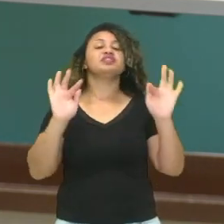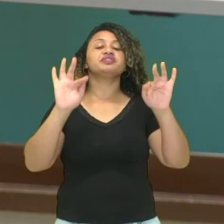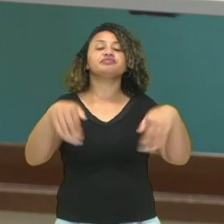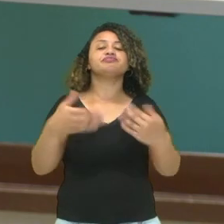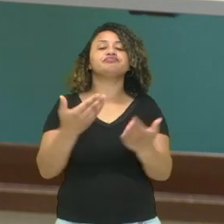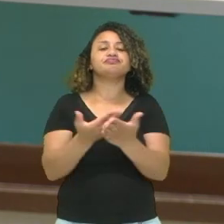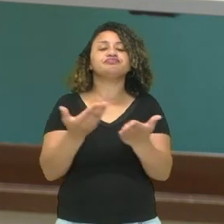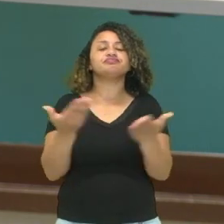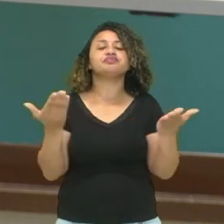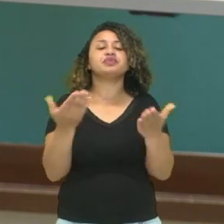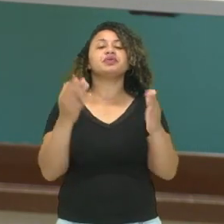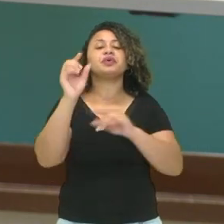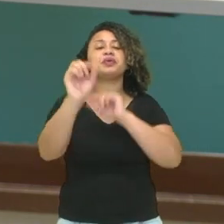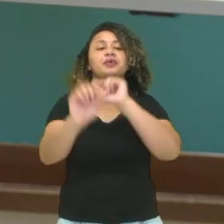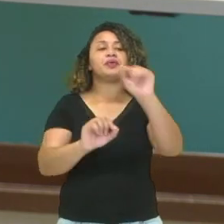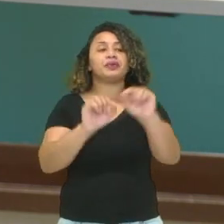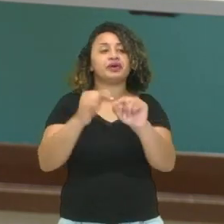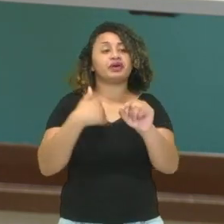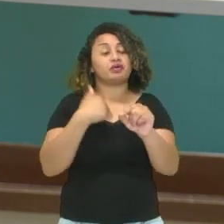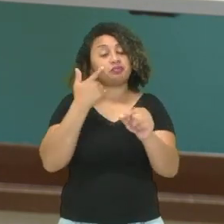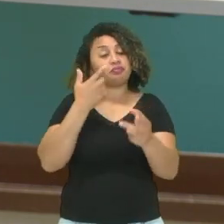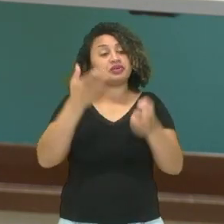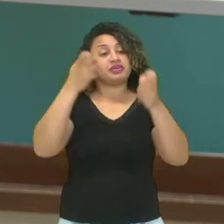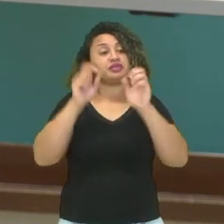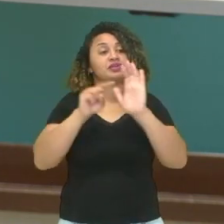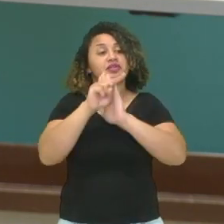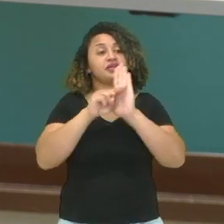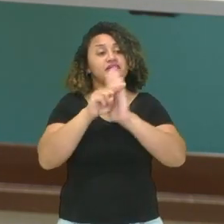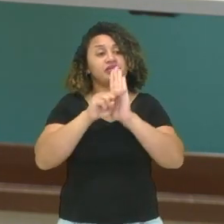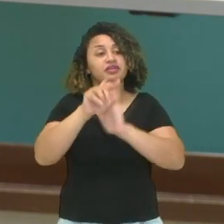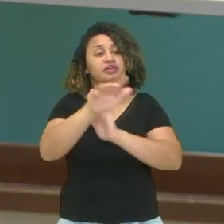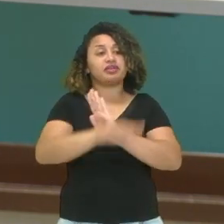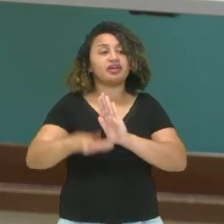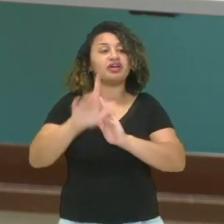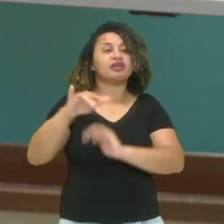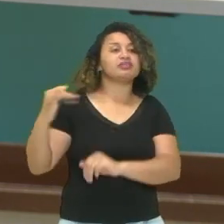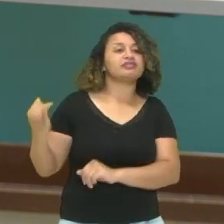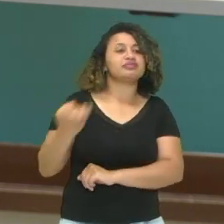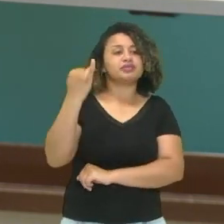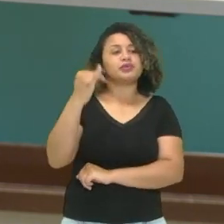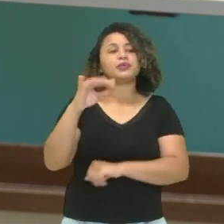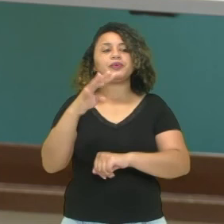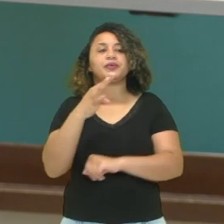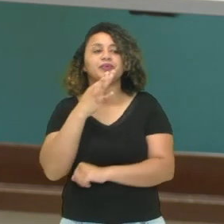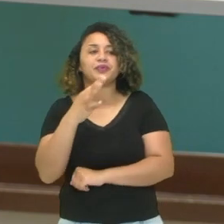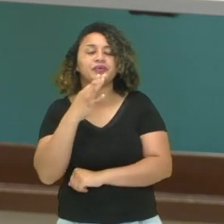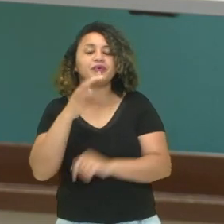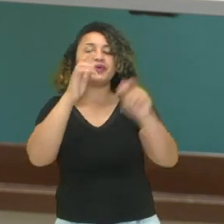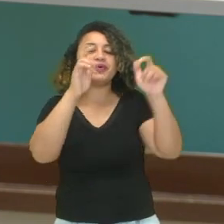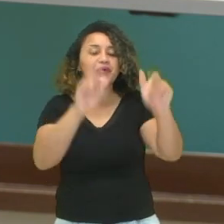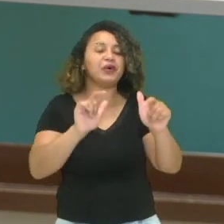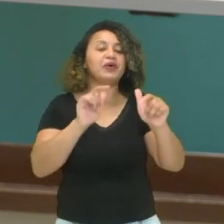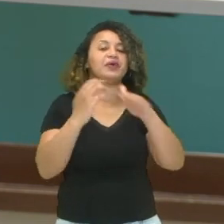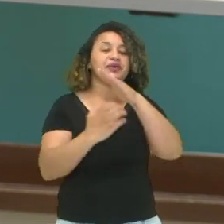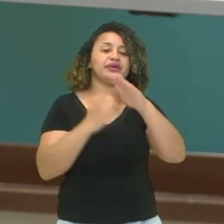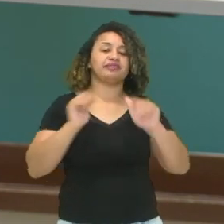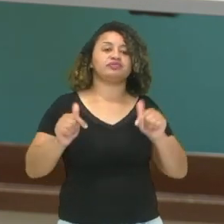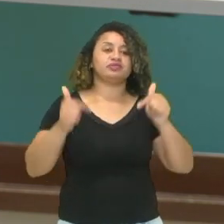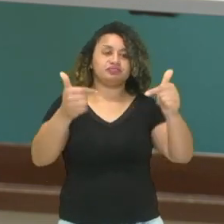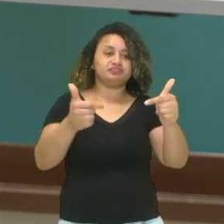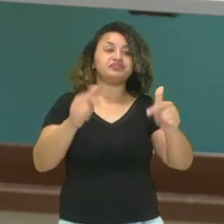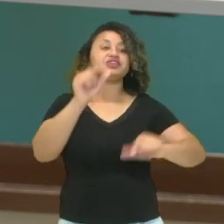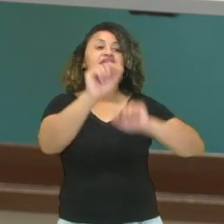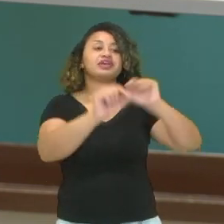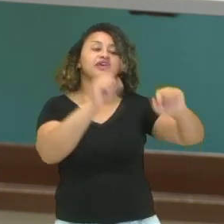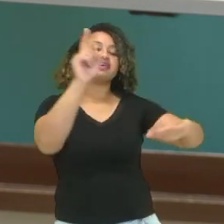gente falou nesse vídeo, nós vimos que pesquisar mercado é fundamental para conhecer onde a empresa irá atuar, quem